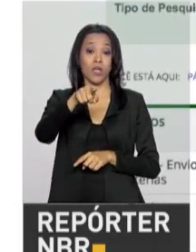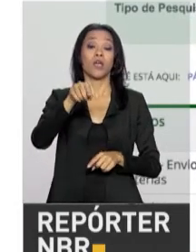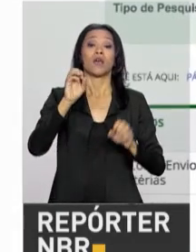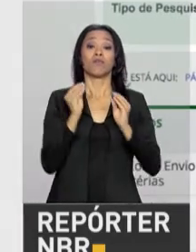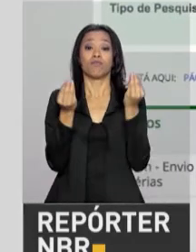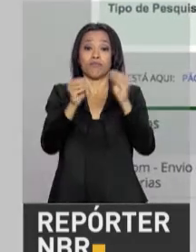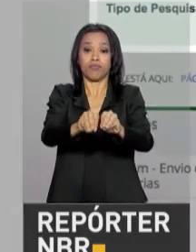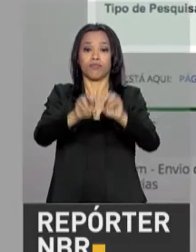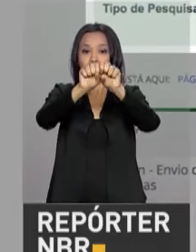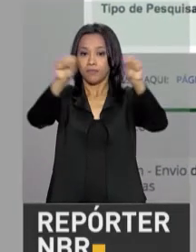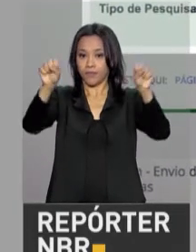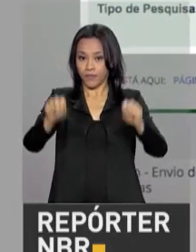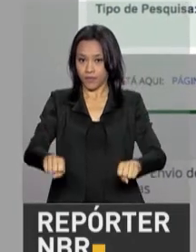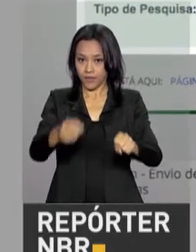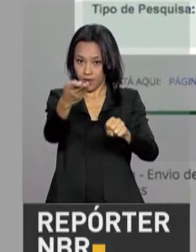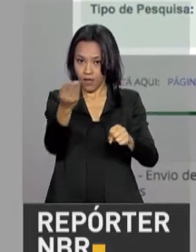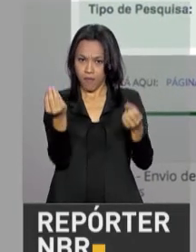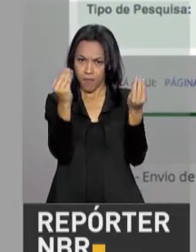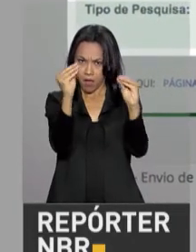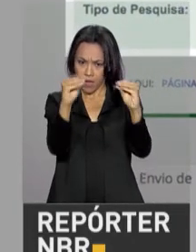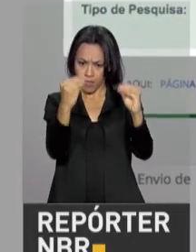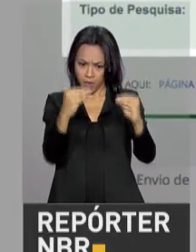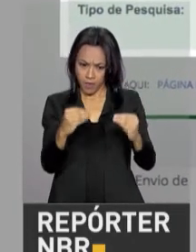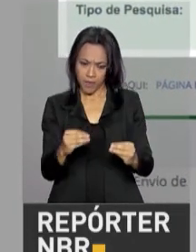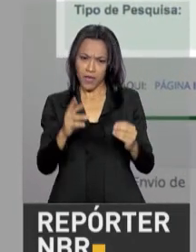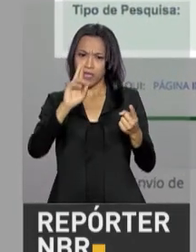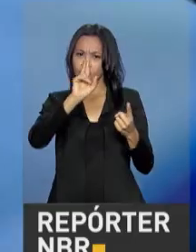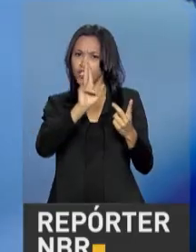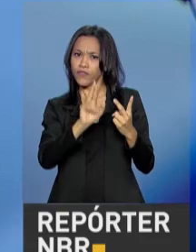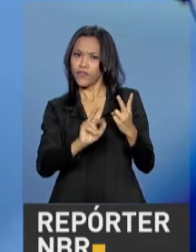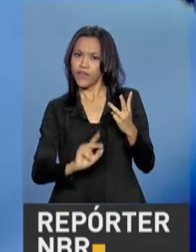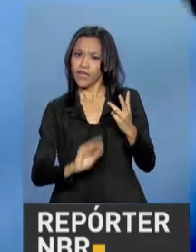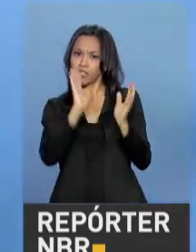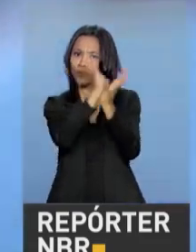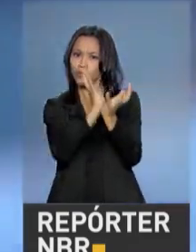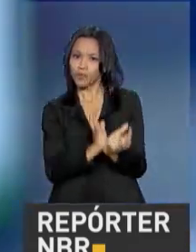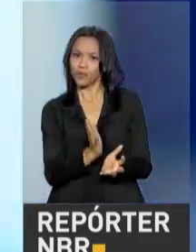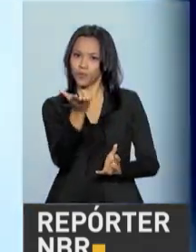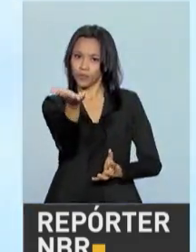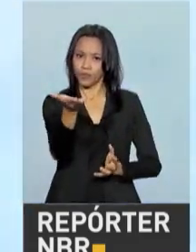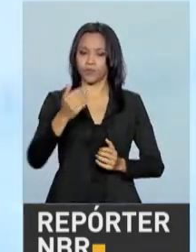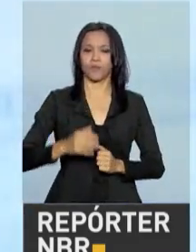publica milhares de páginas distribuídas em diferentes seções.